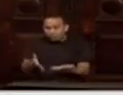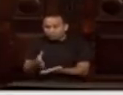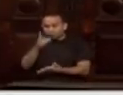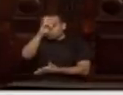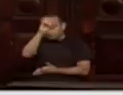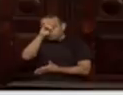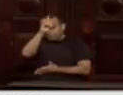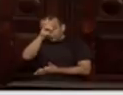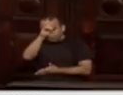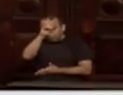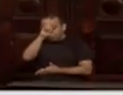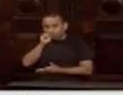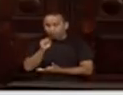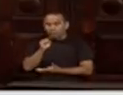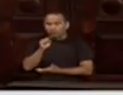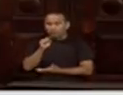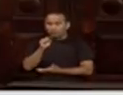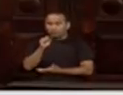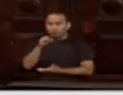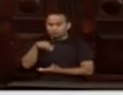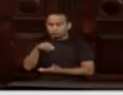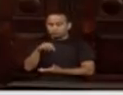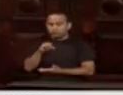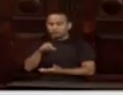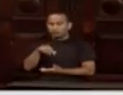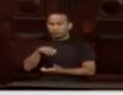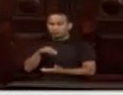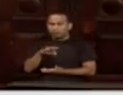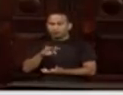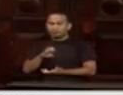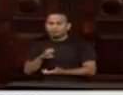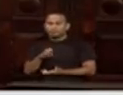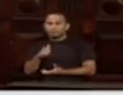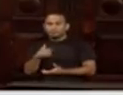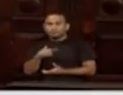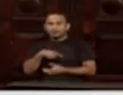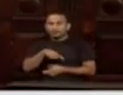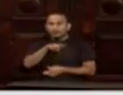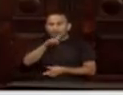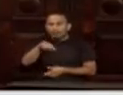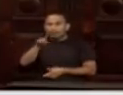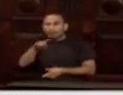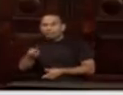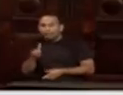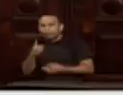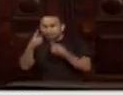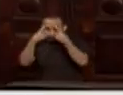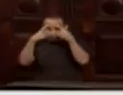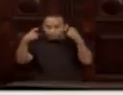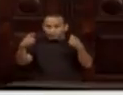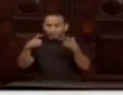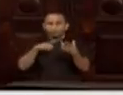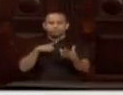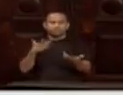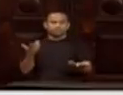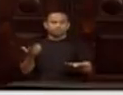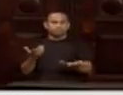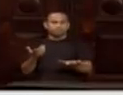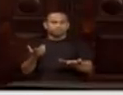oeste se os hospitais da zona norte se os índices de violência na zona norte da região metropolitana